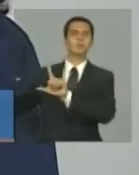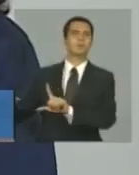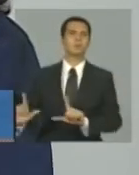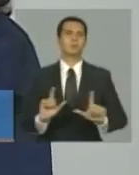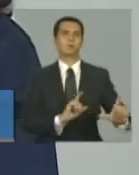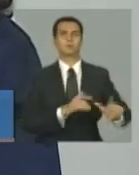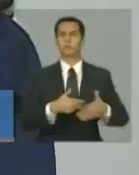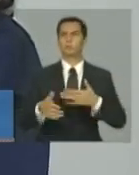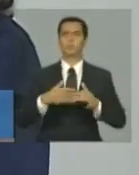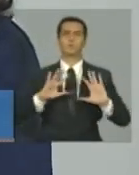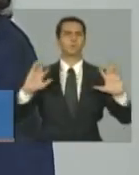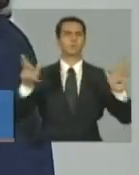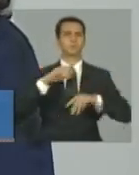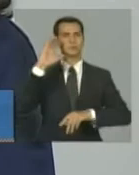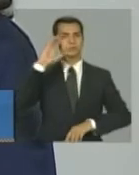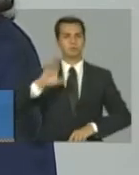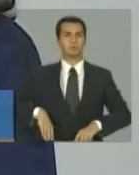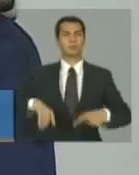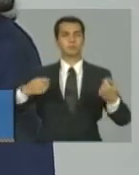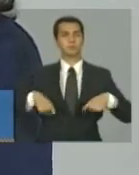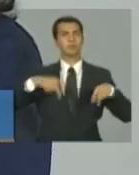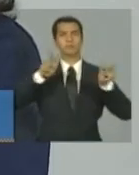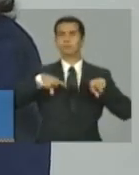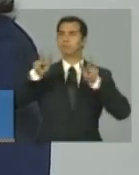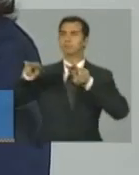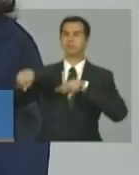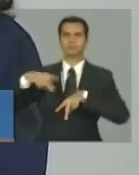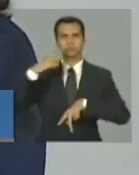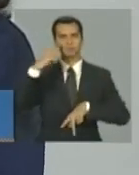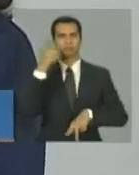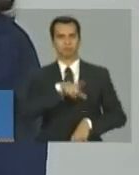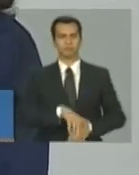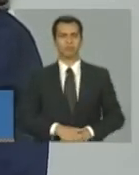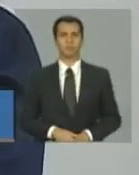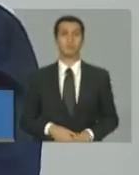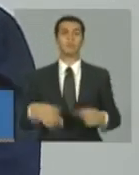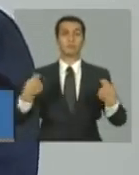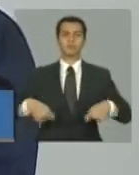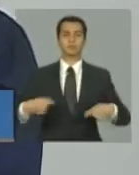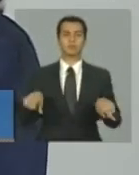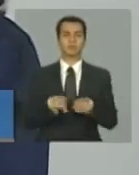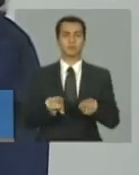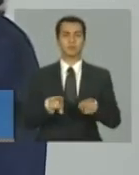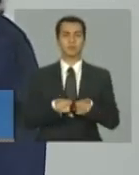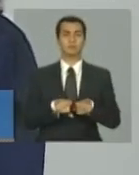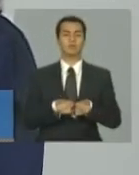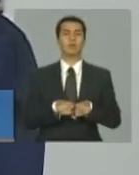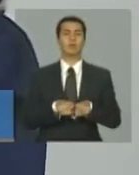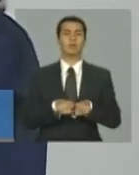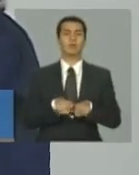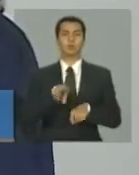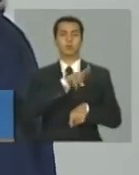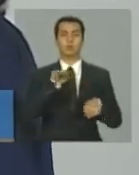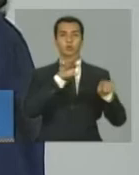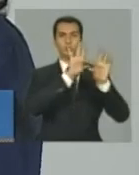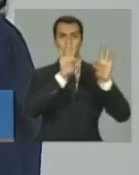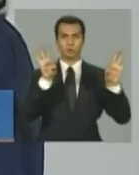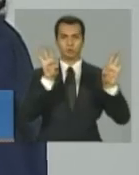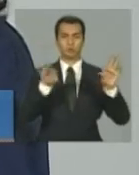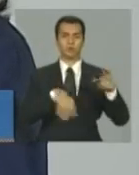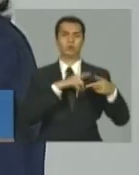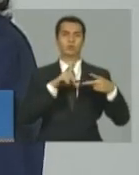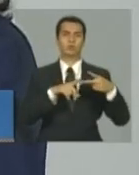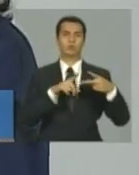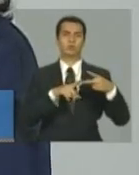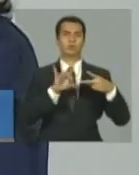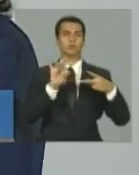é importante que as informações com os beneficiários constem o nome e é tu e talvez o bairro onde residam e não